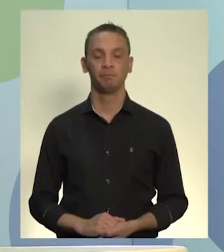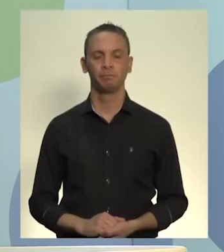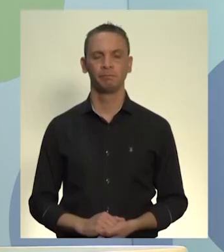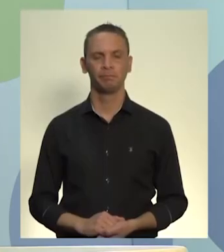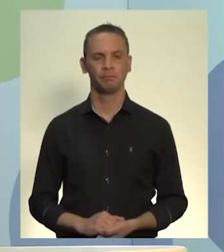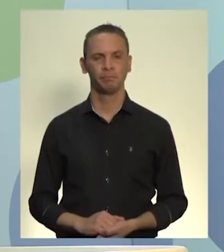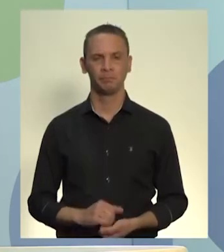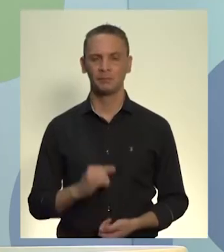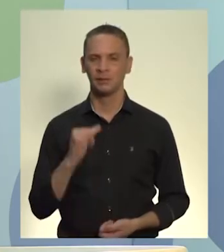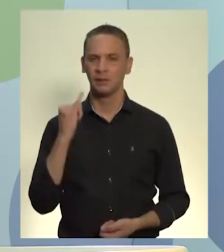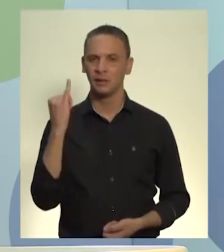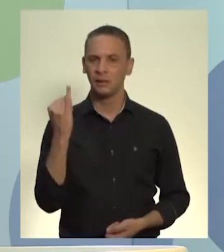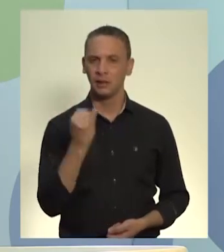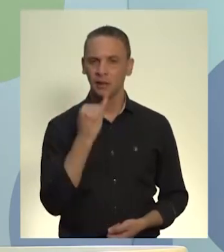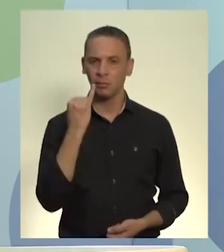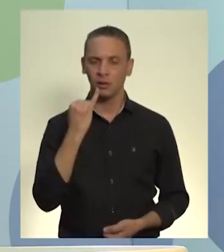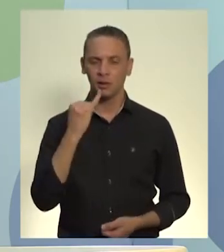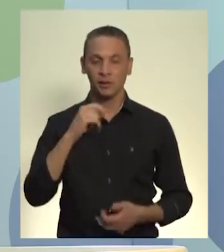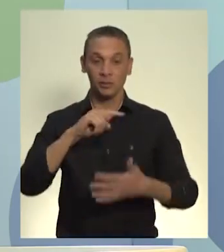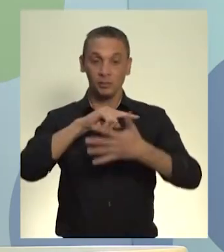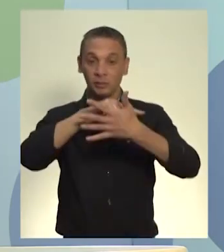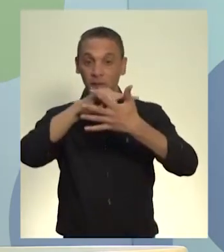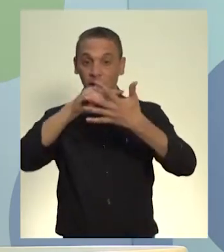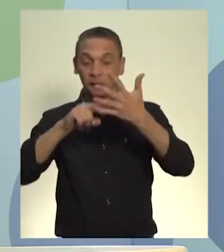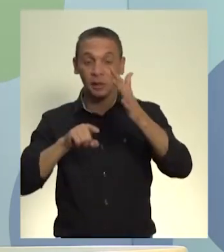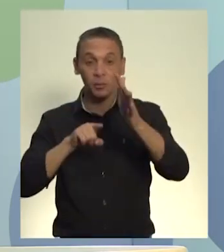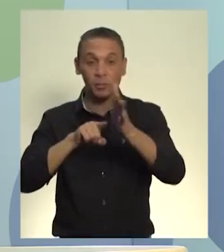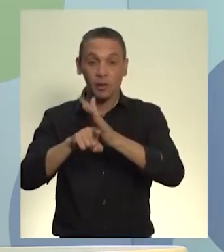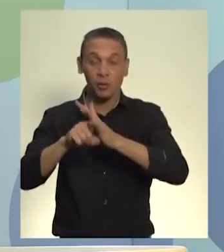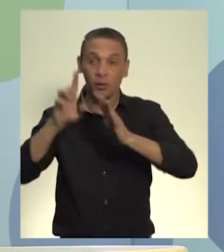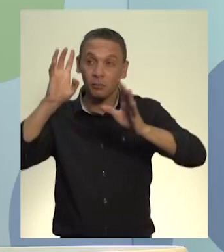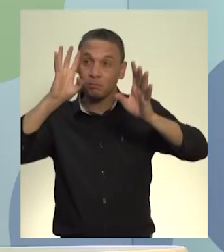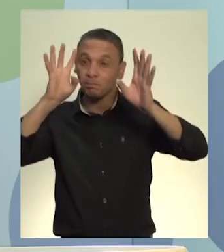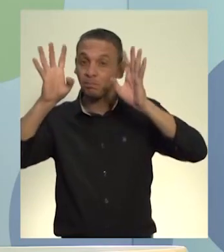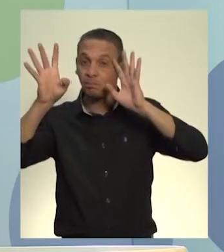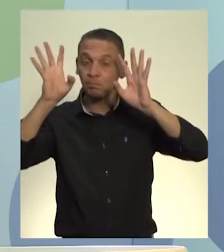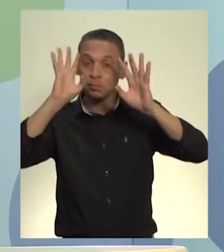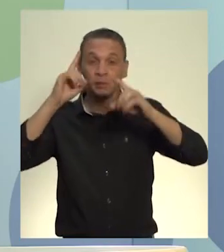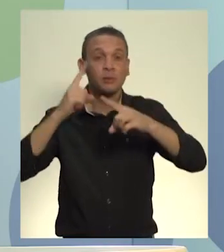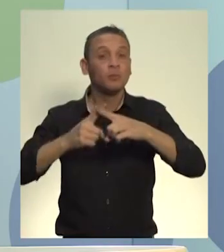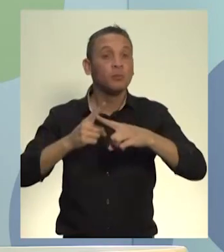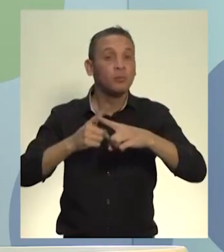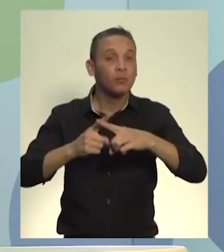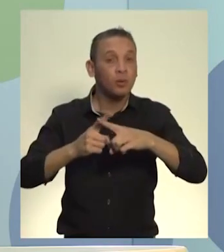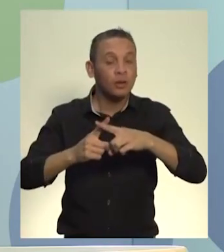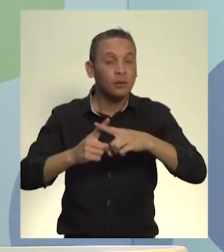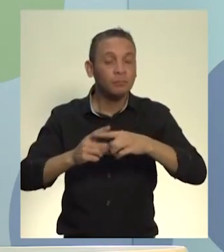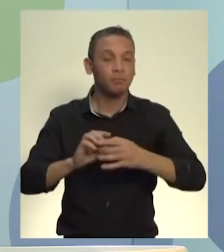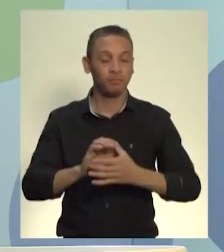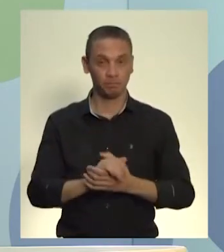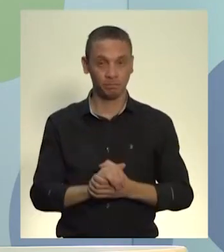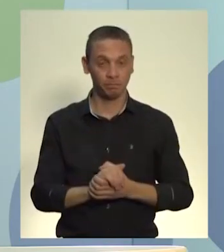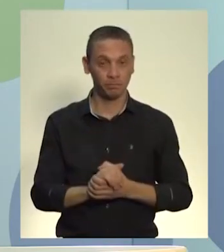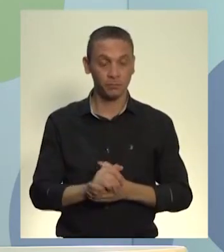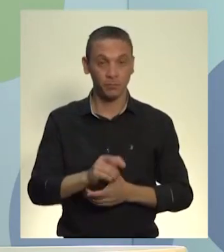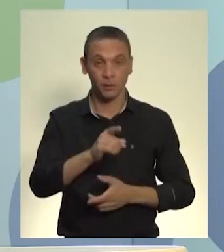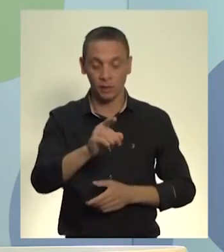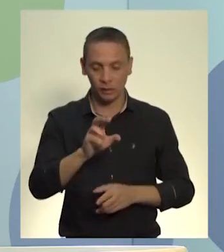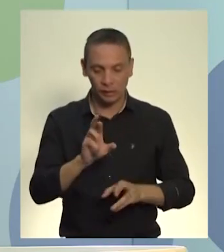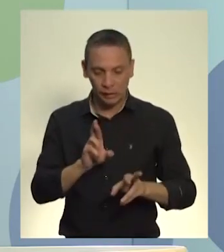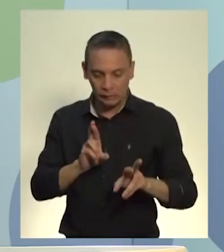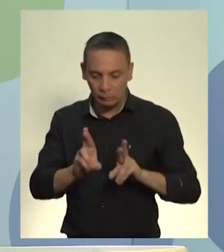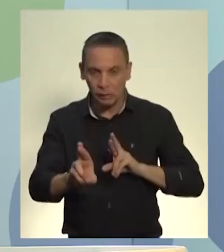Por que que é importante pensar nessas 5 perguntinhas que a gente colocou na tela para vocês? Porque a partir delas